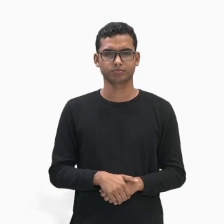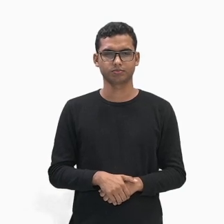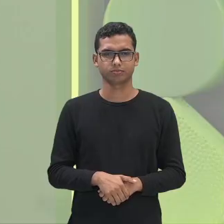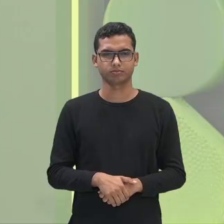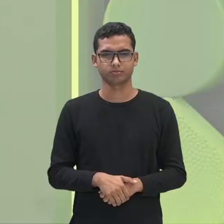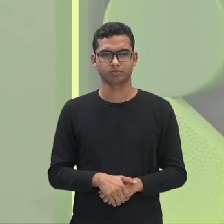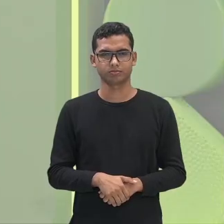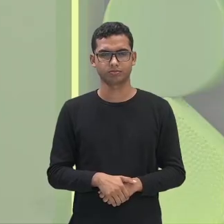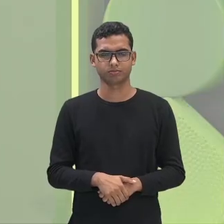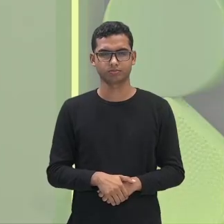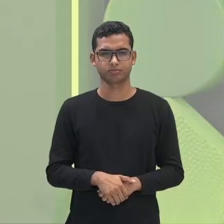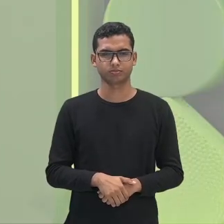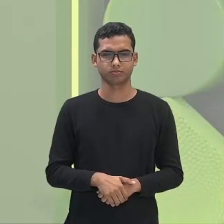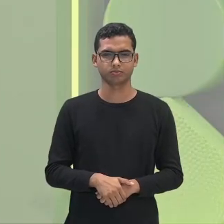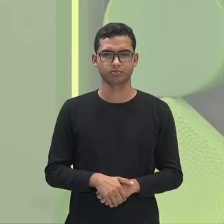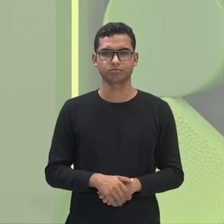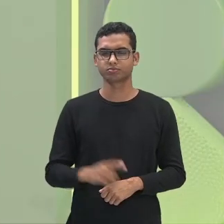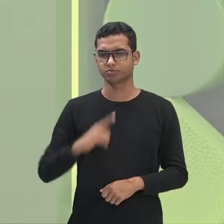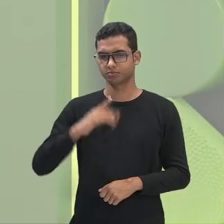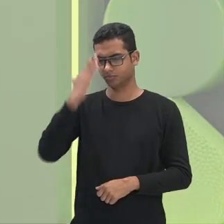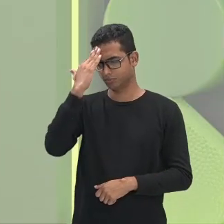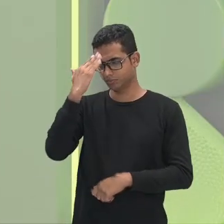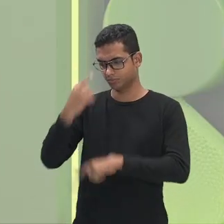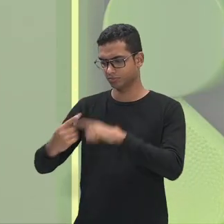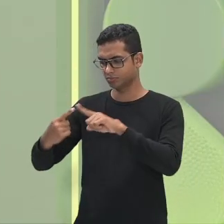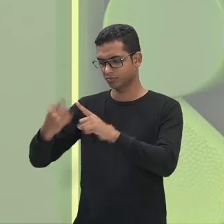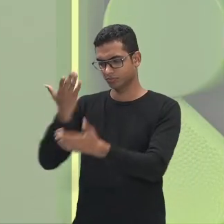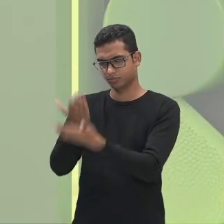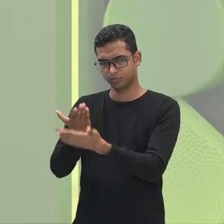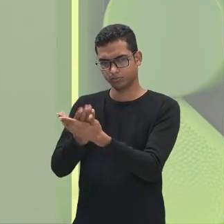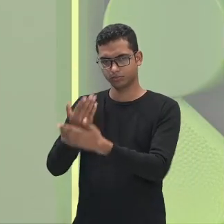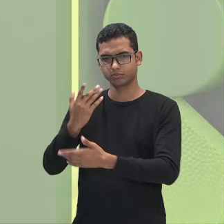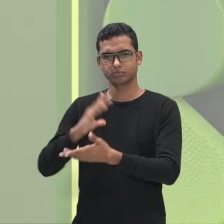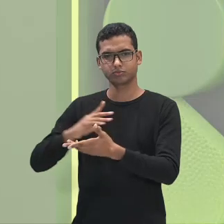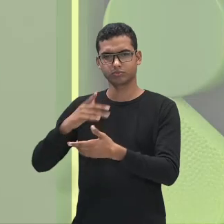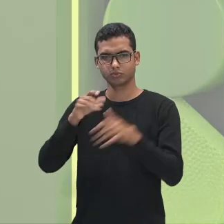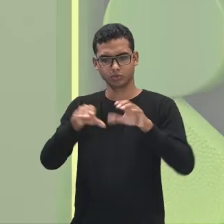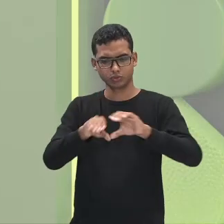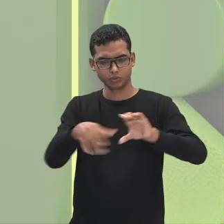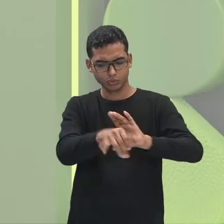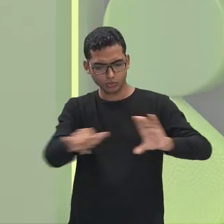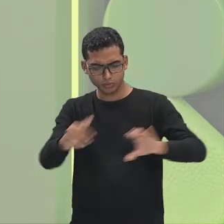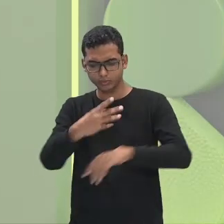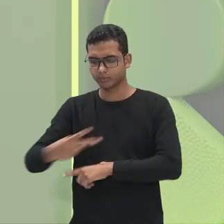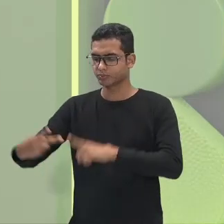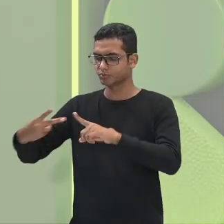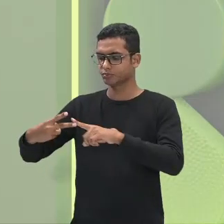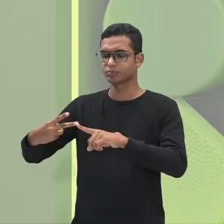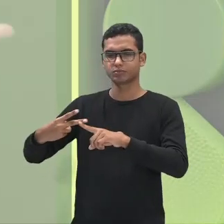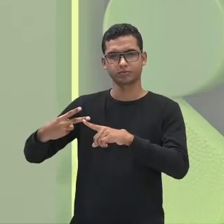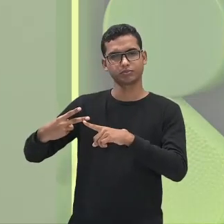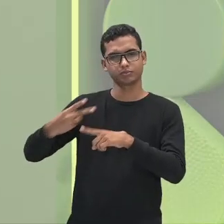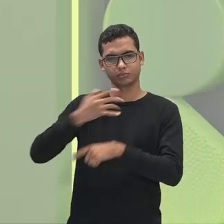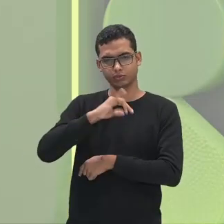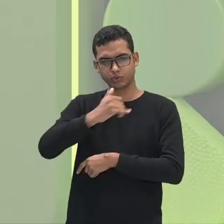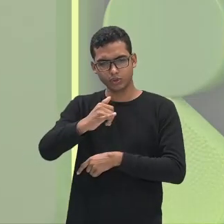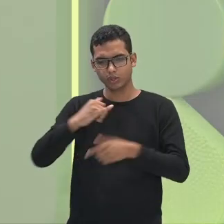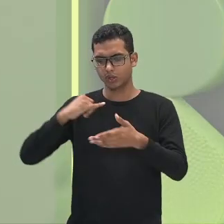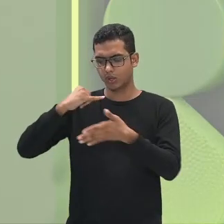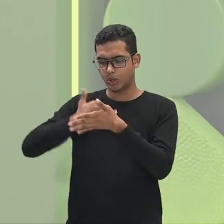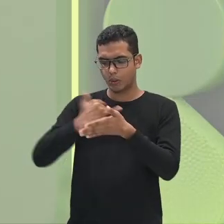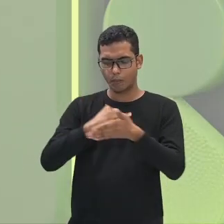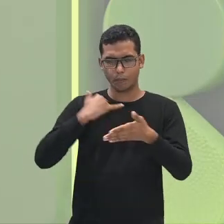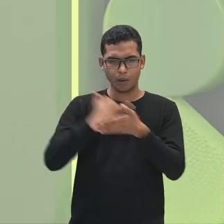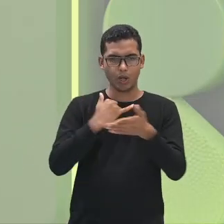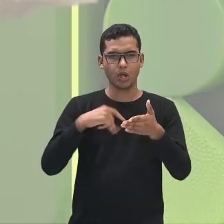os condutores, vimos os isolantes e vimos aí também os